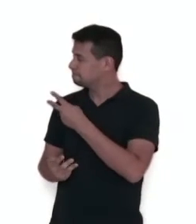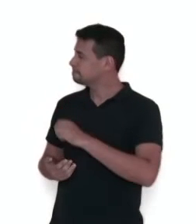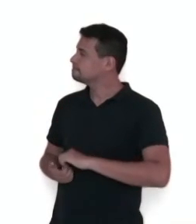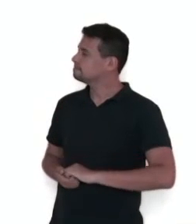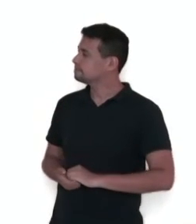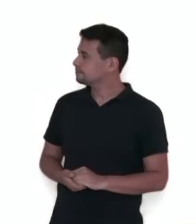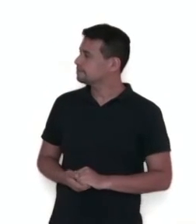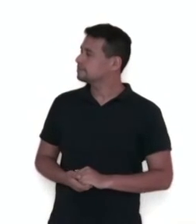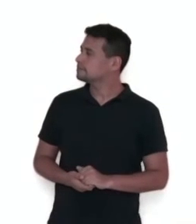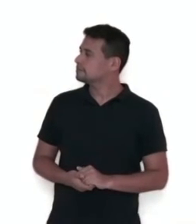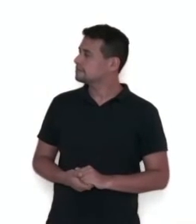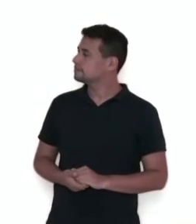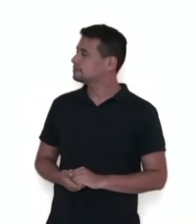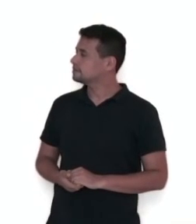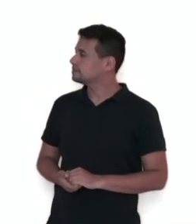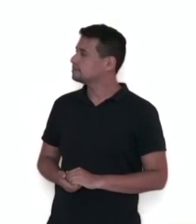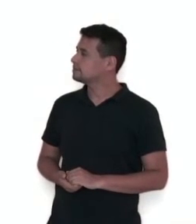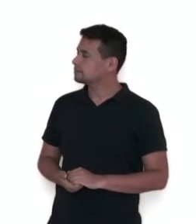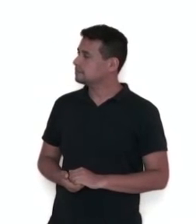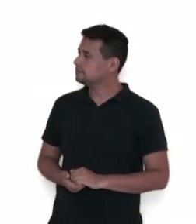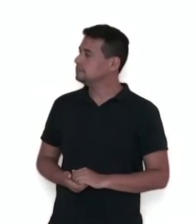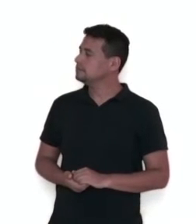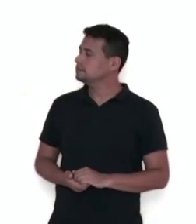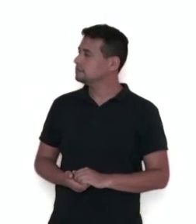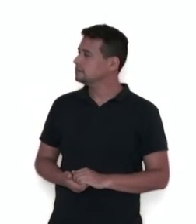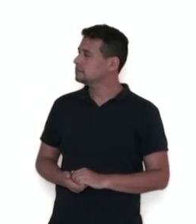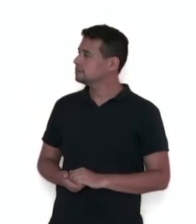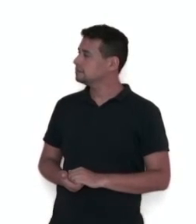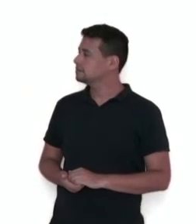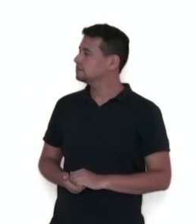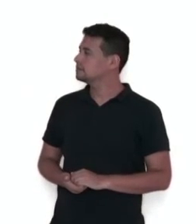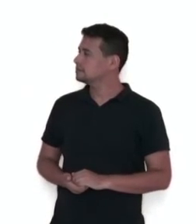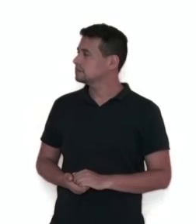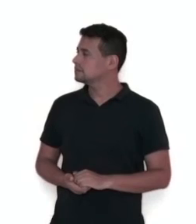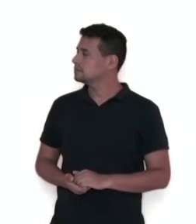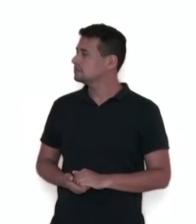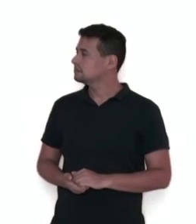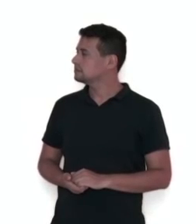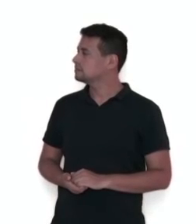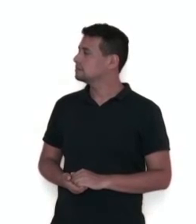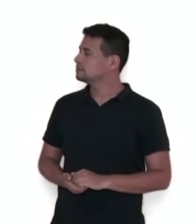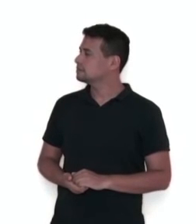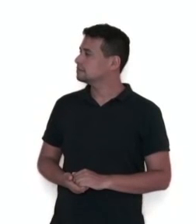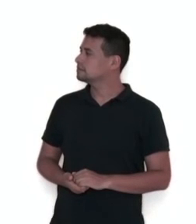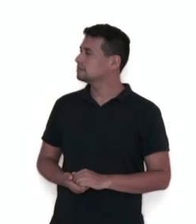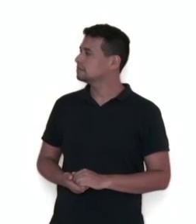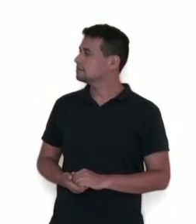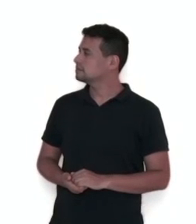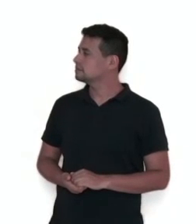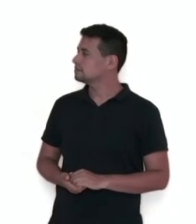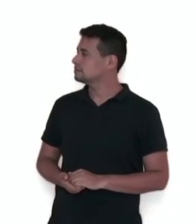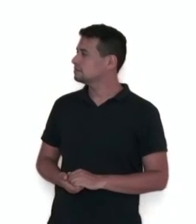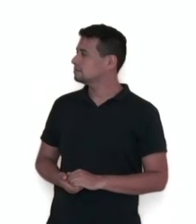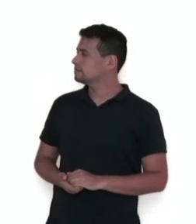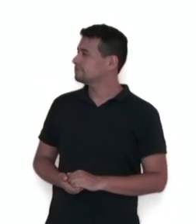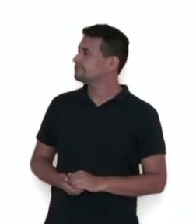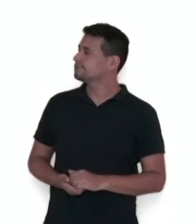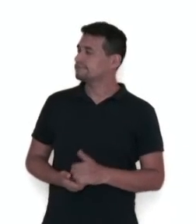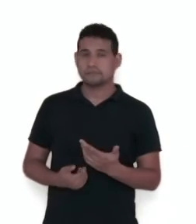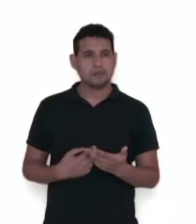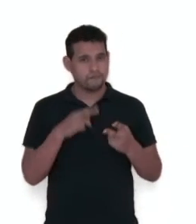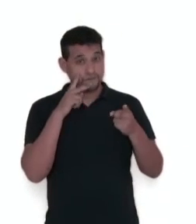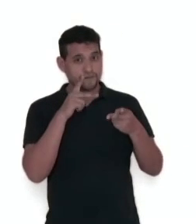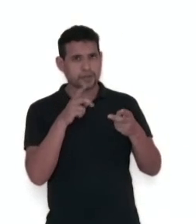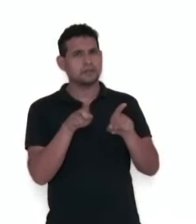nosotras nos escurrimos, vosotros o vosotras os escurristeis, ellos y ellas se